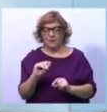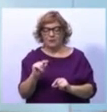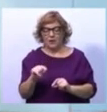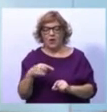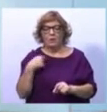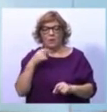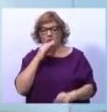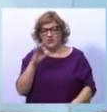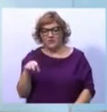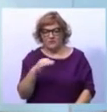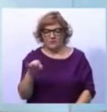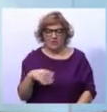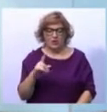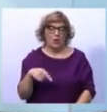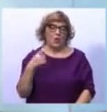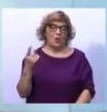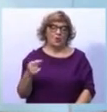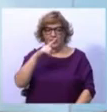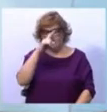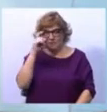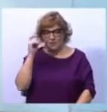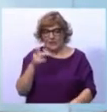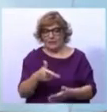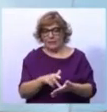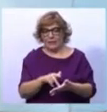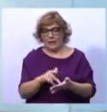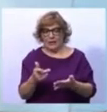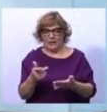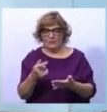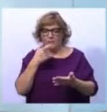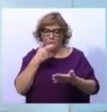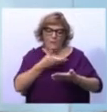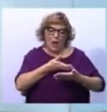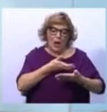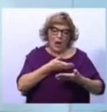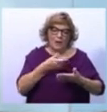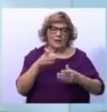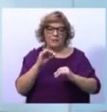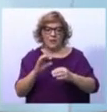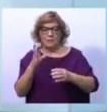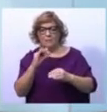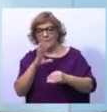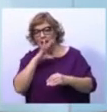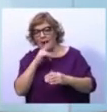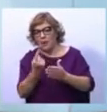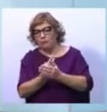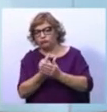as próprias famílias, outras vezes dificuldades técnicas na amamentação, mães que estão mais